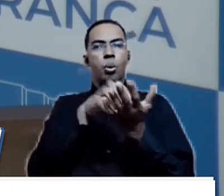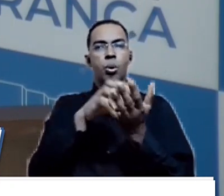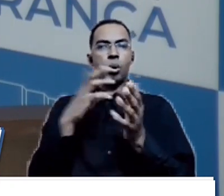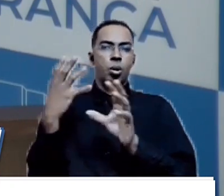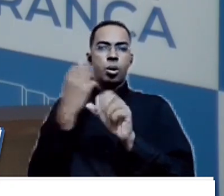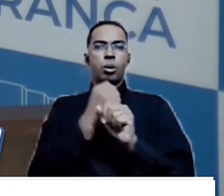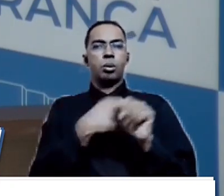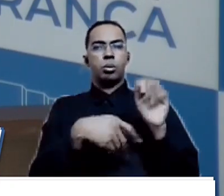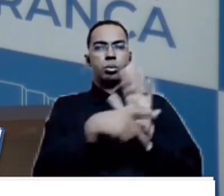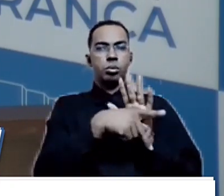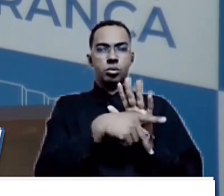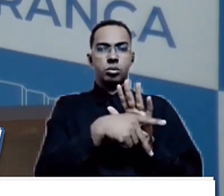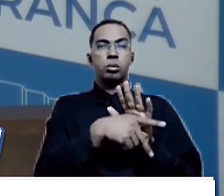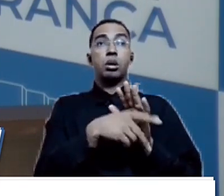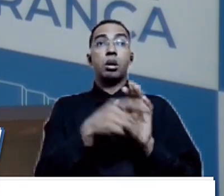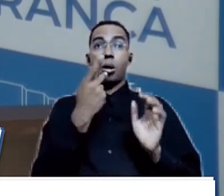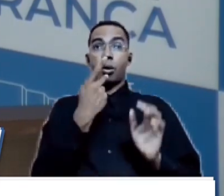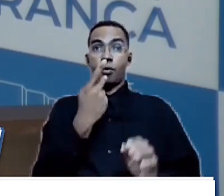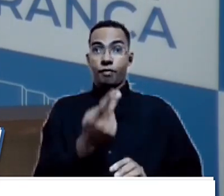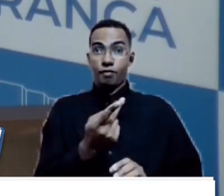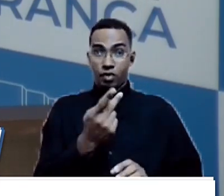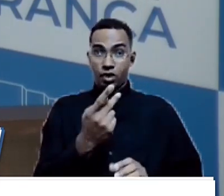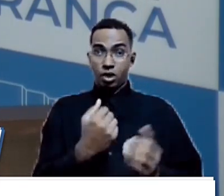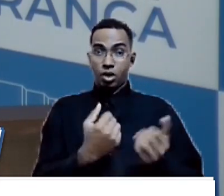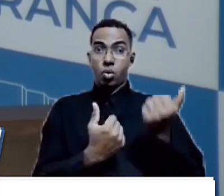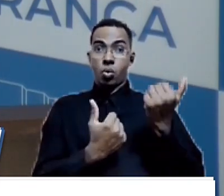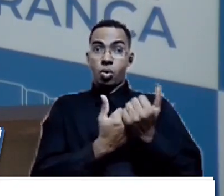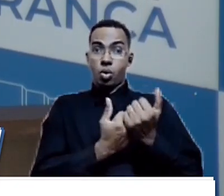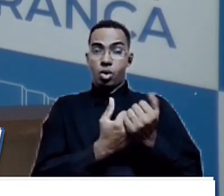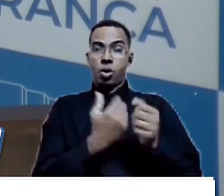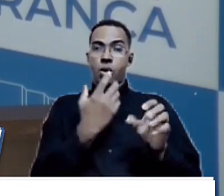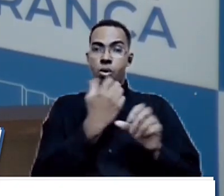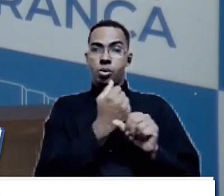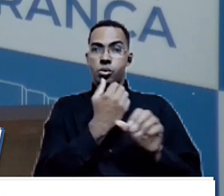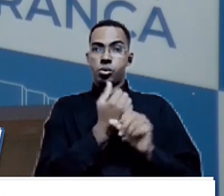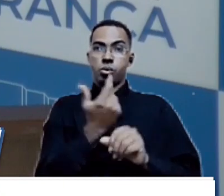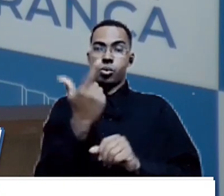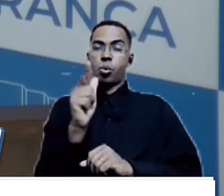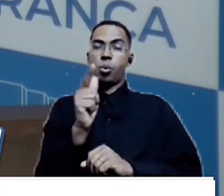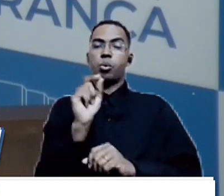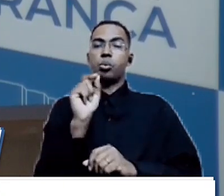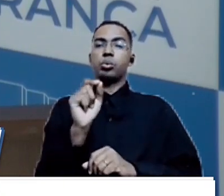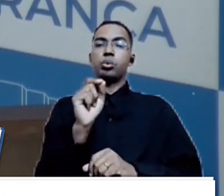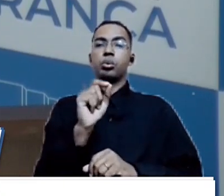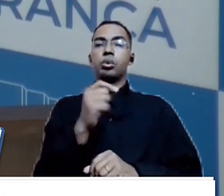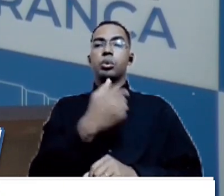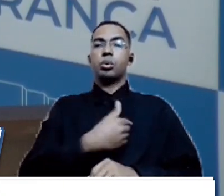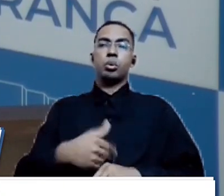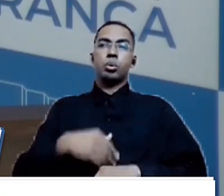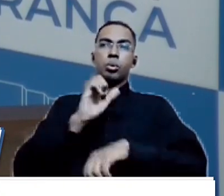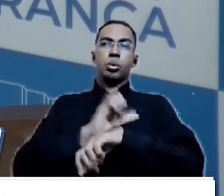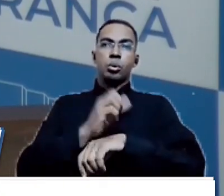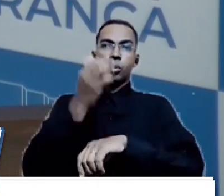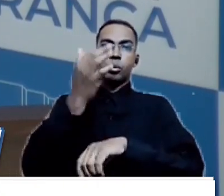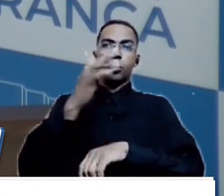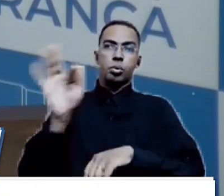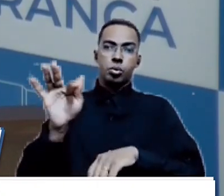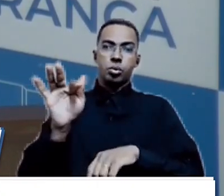e quando eu falo reforçar com outros entes eu falo o governo do estado governo federal